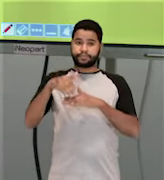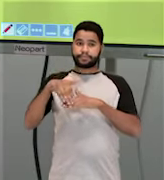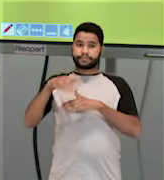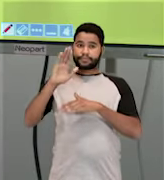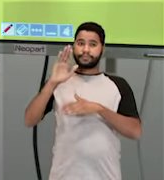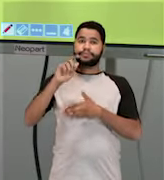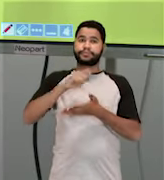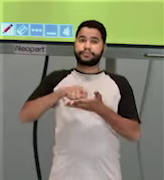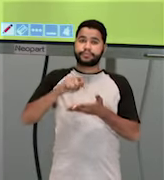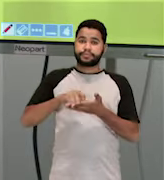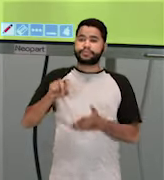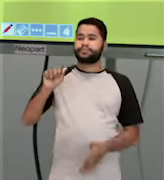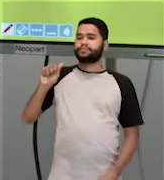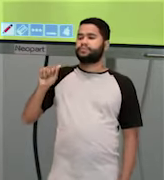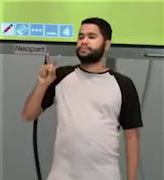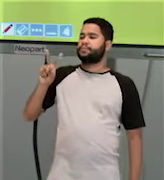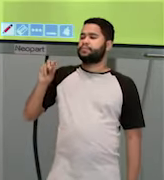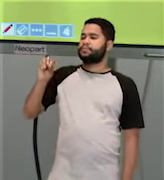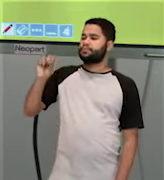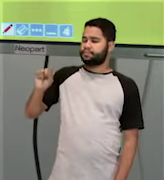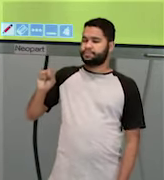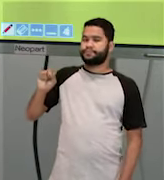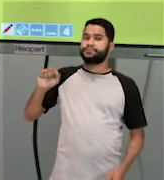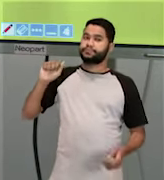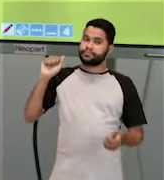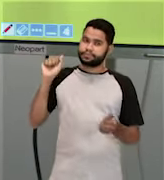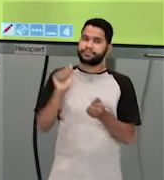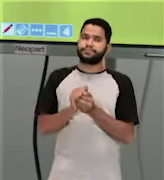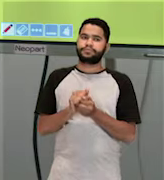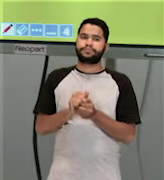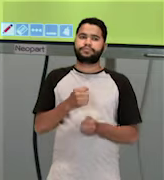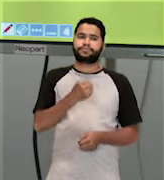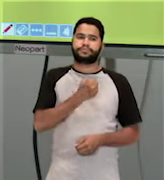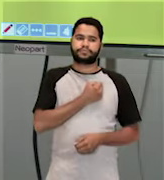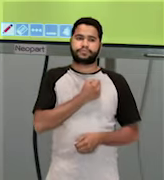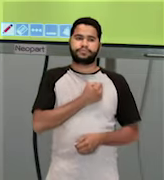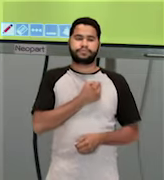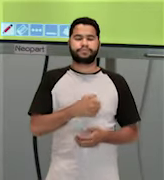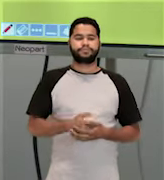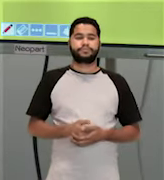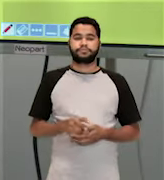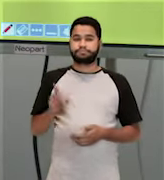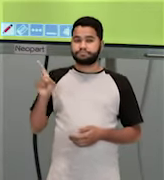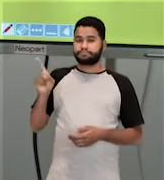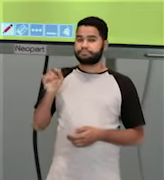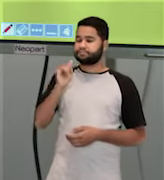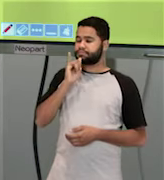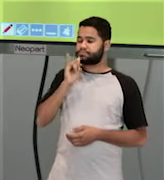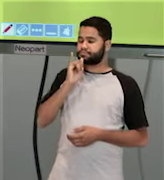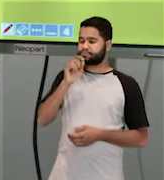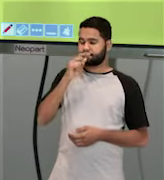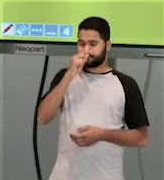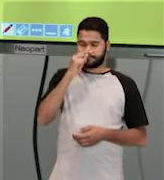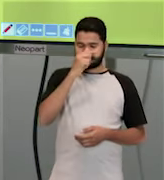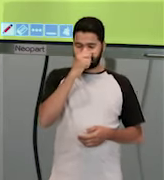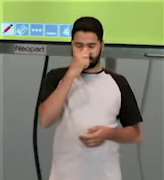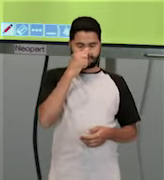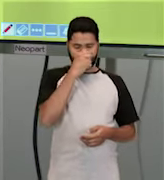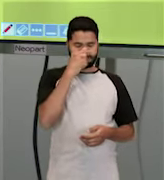escrevemos a palavra avos junto ao nome da fração. aqui você tem